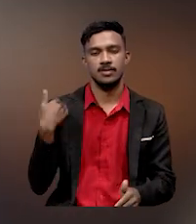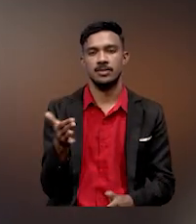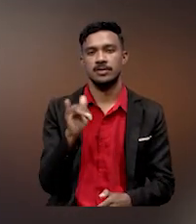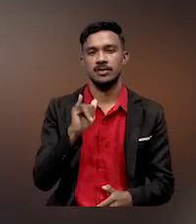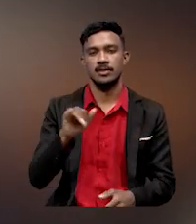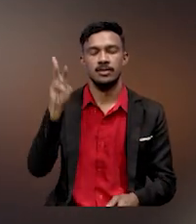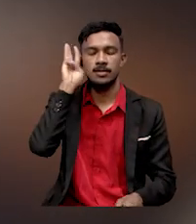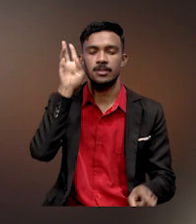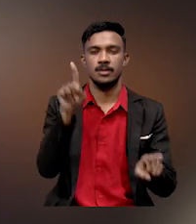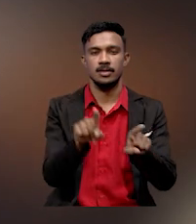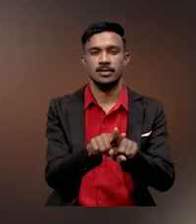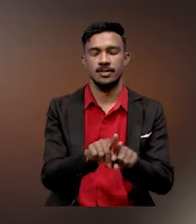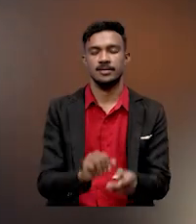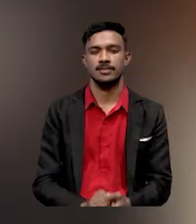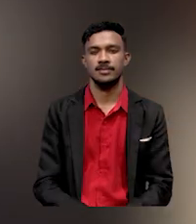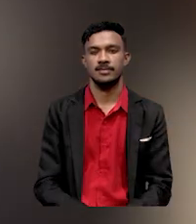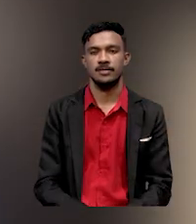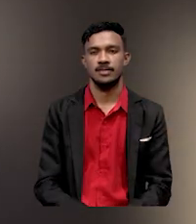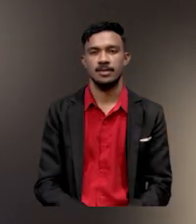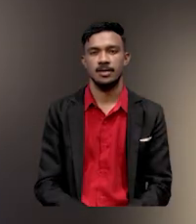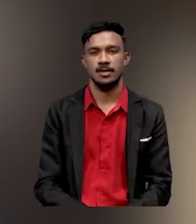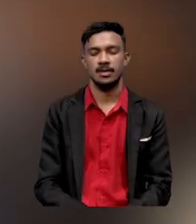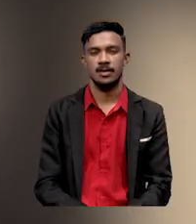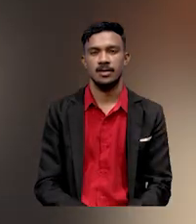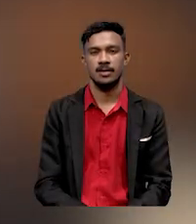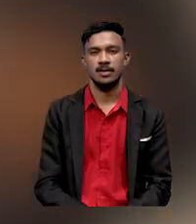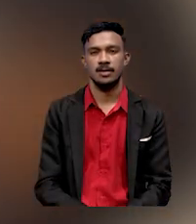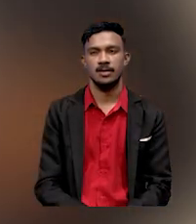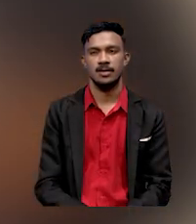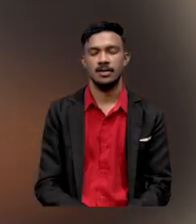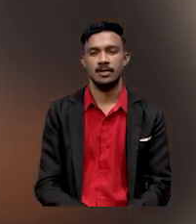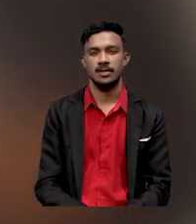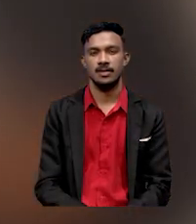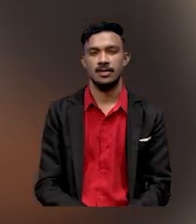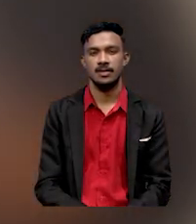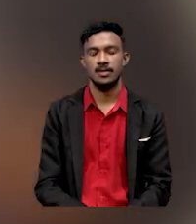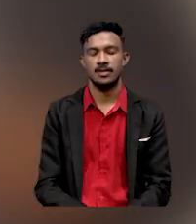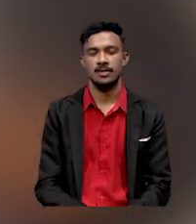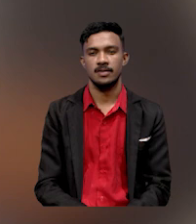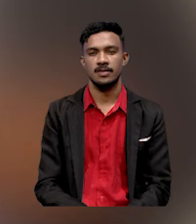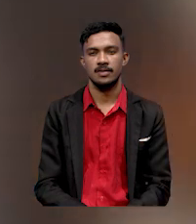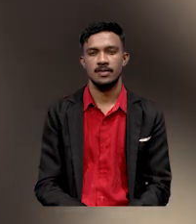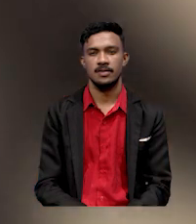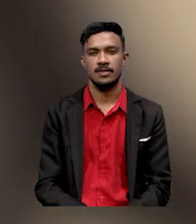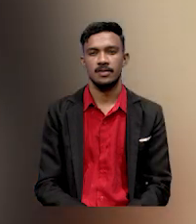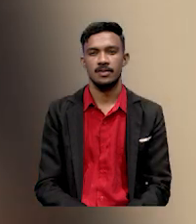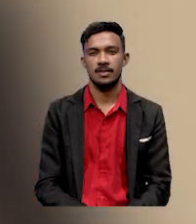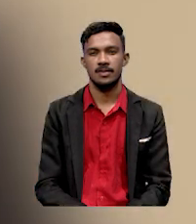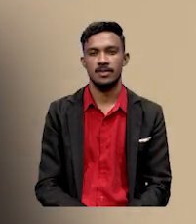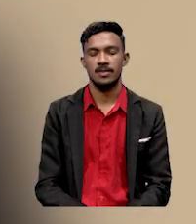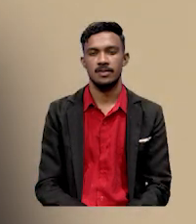mal. Ficou tão mal, não é? Sou tão igual a um outro. Qualquer